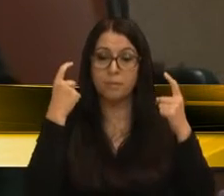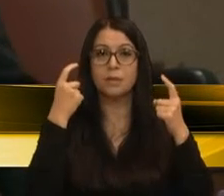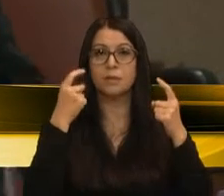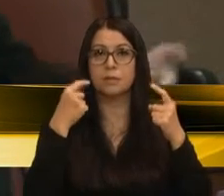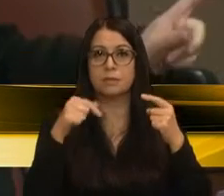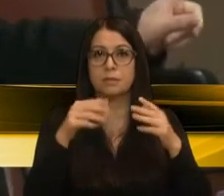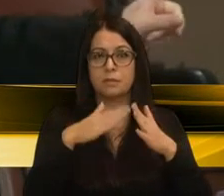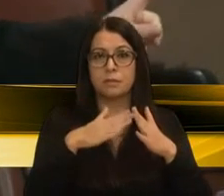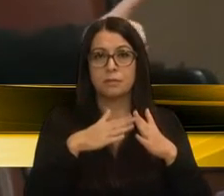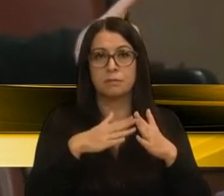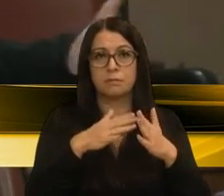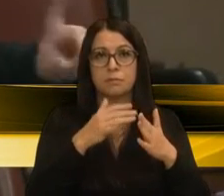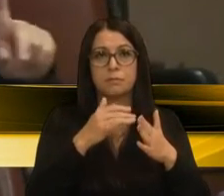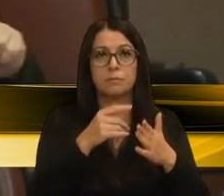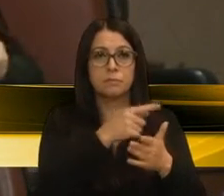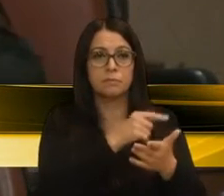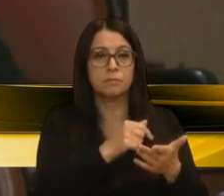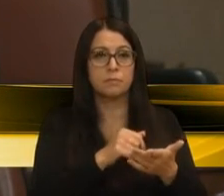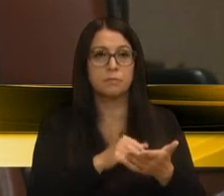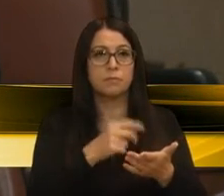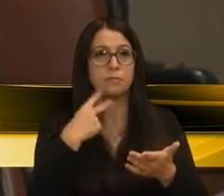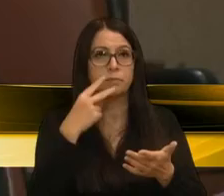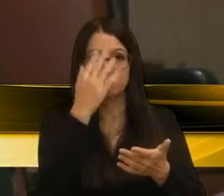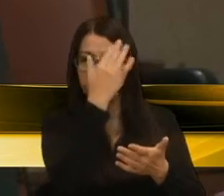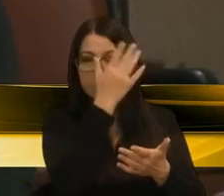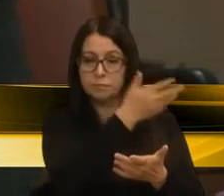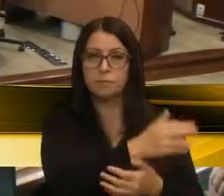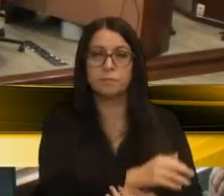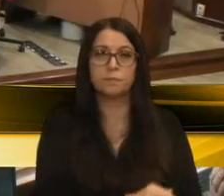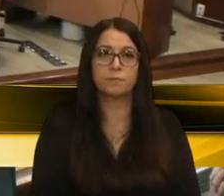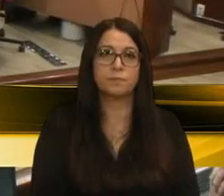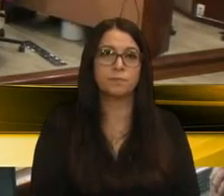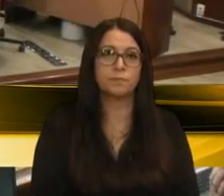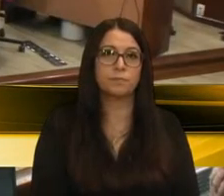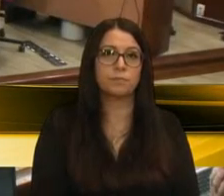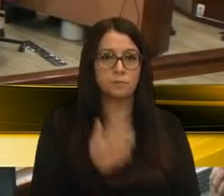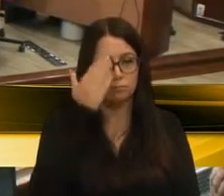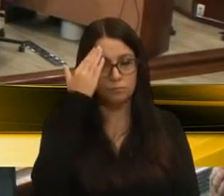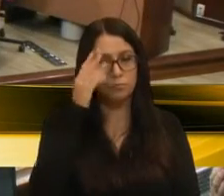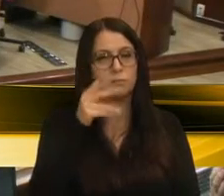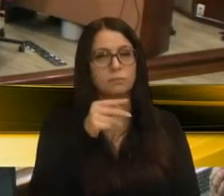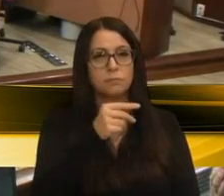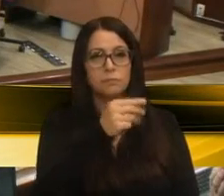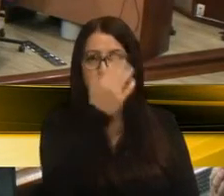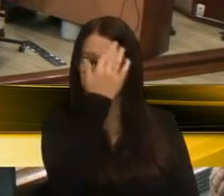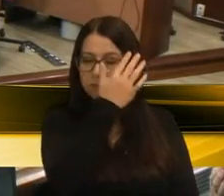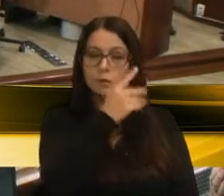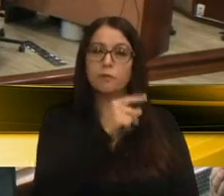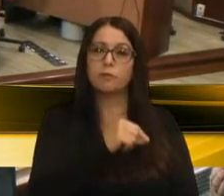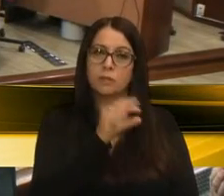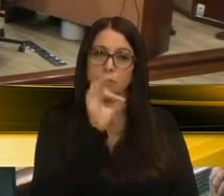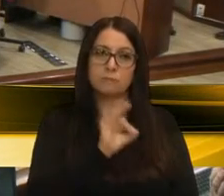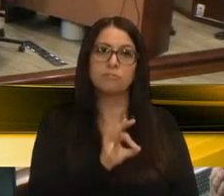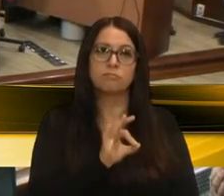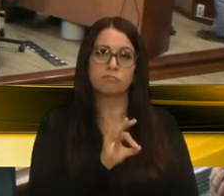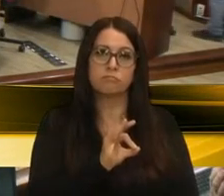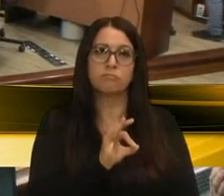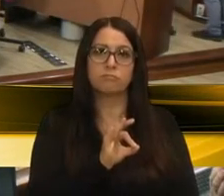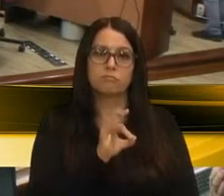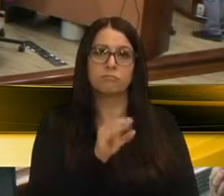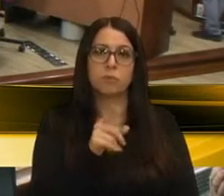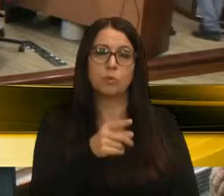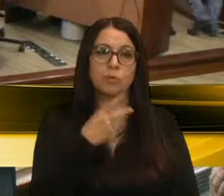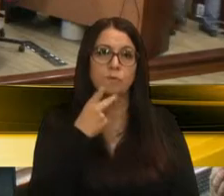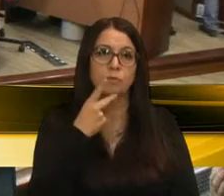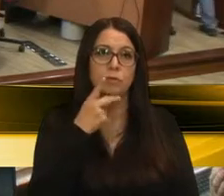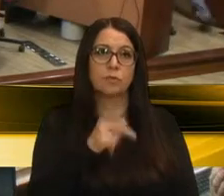dessa casa. Perdão, quem Eu solicitou? pedi a parte. O vereador Adilão. Obrigada, vereador Eloy. Vossa Excelência foi direto no nervo. Era o que eu